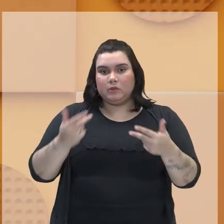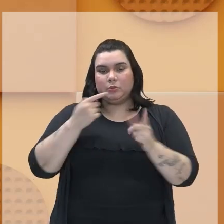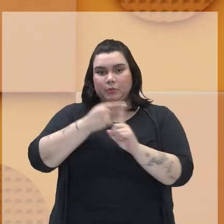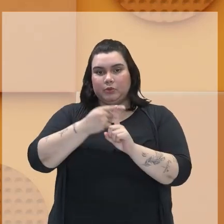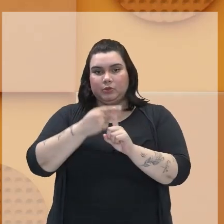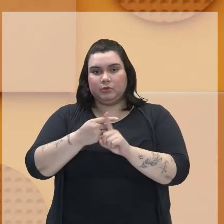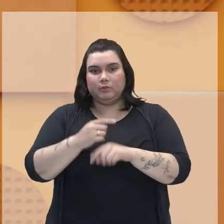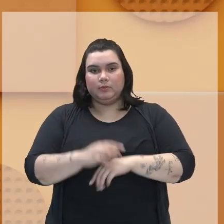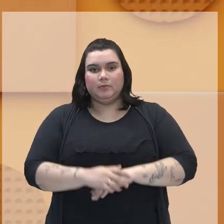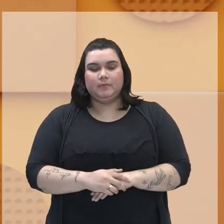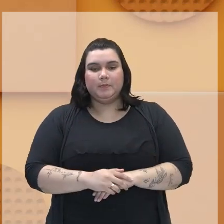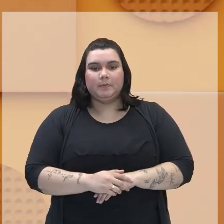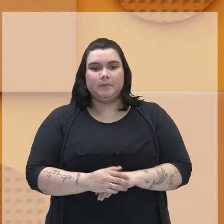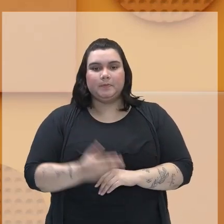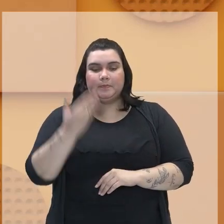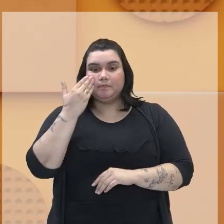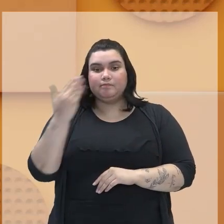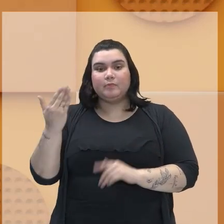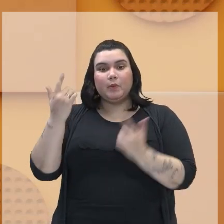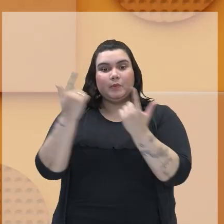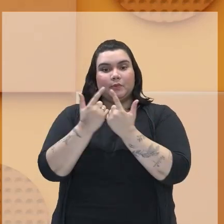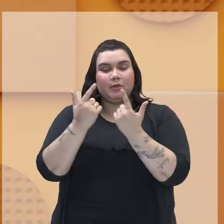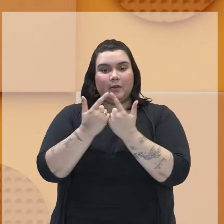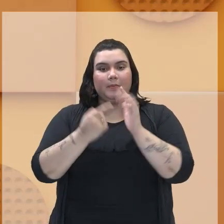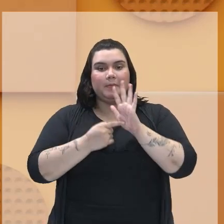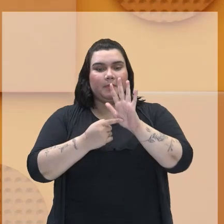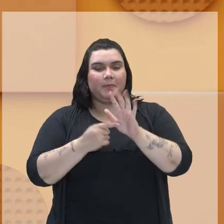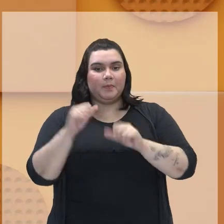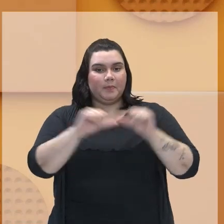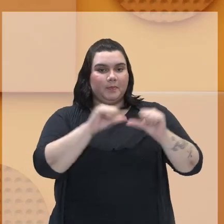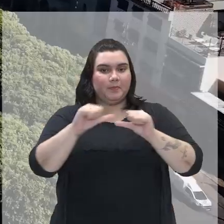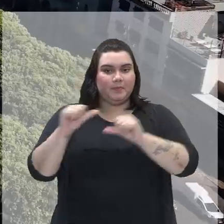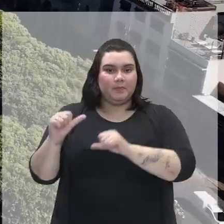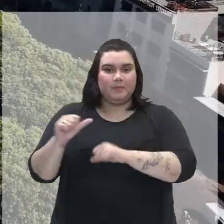vamos comigo ali no Teatro Amazonas para verificar um pouco dessas mudanças?